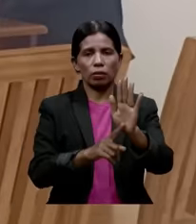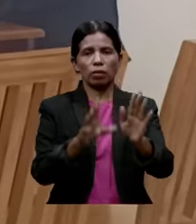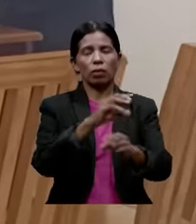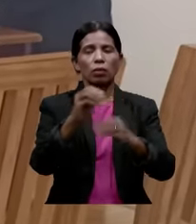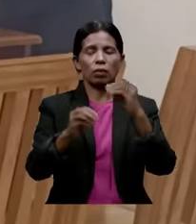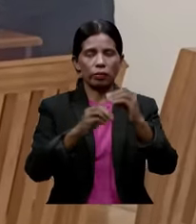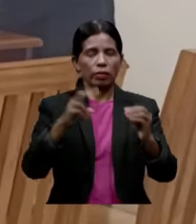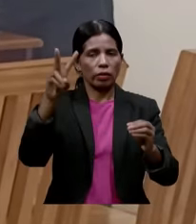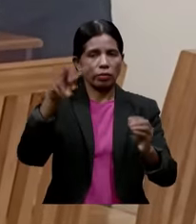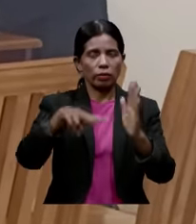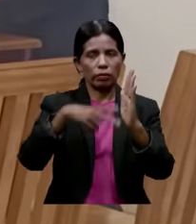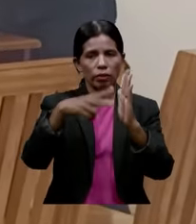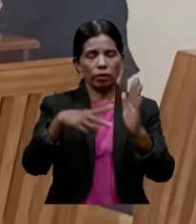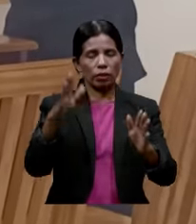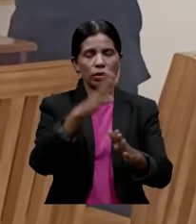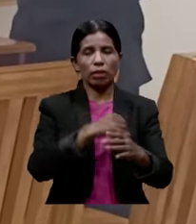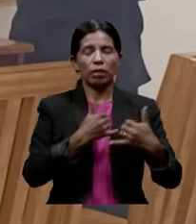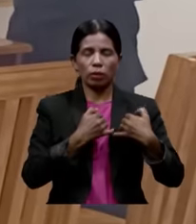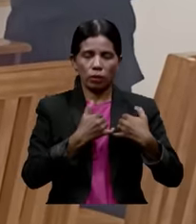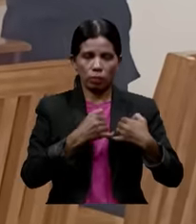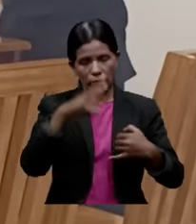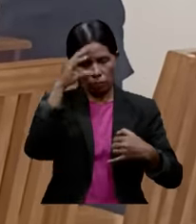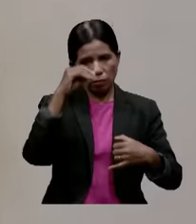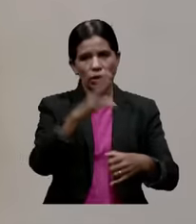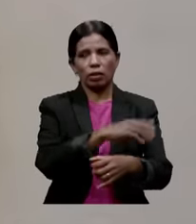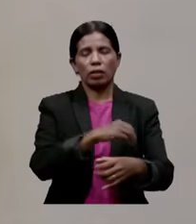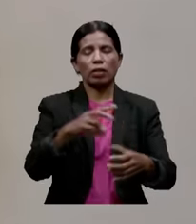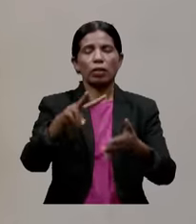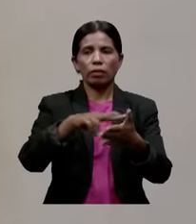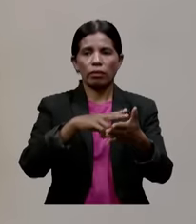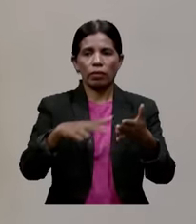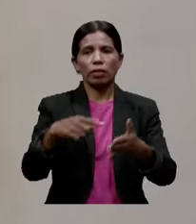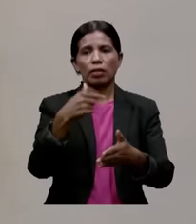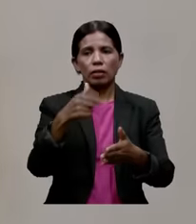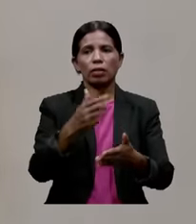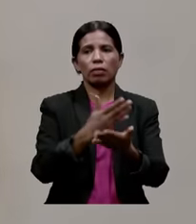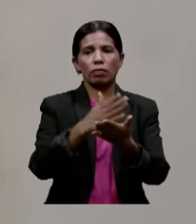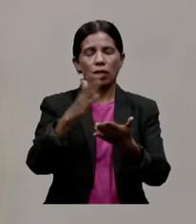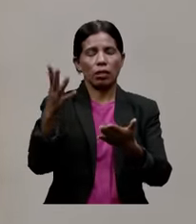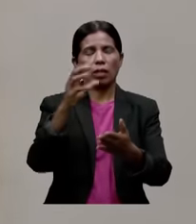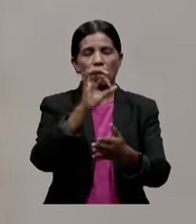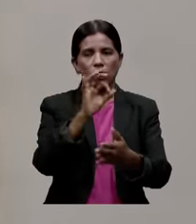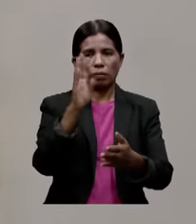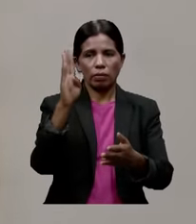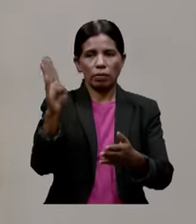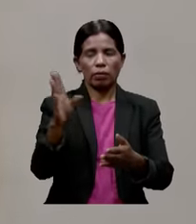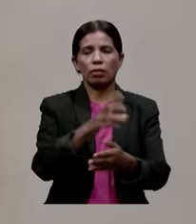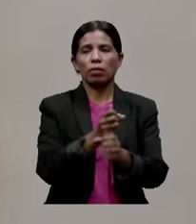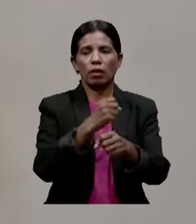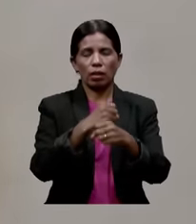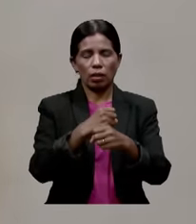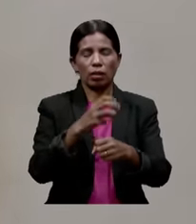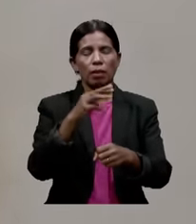ba vídeo nebe ninye dobe mane ho inicial V sis fahe ia media social ho desfama